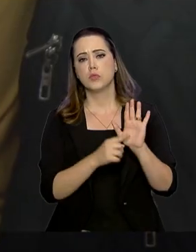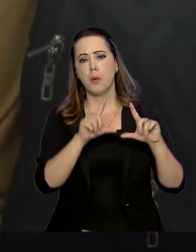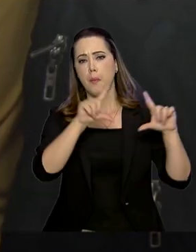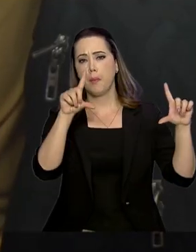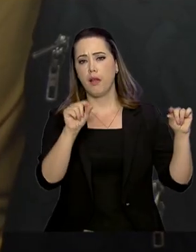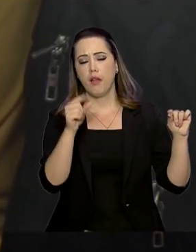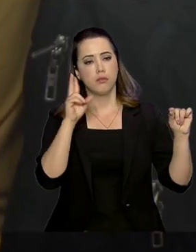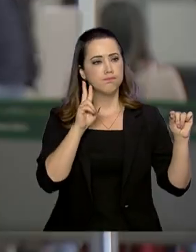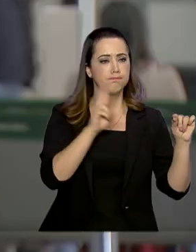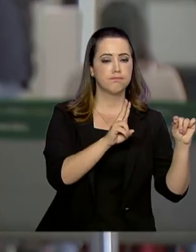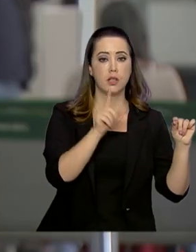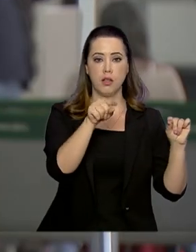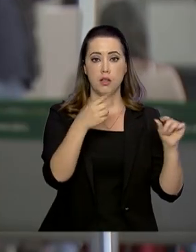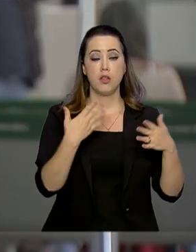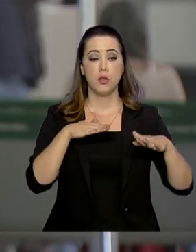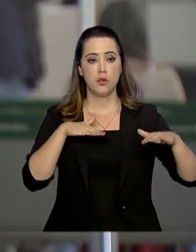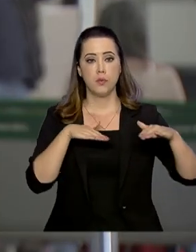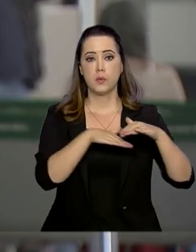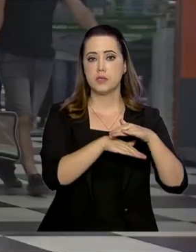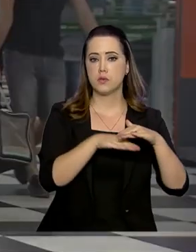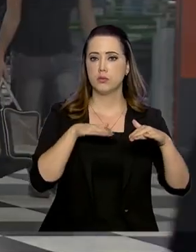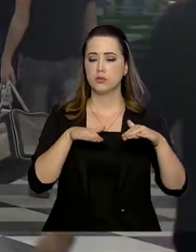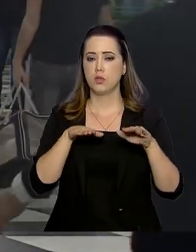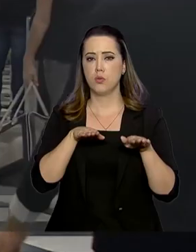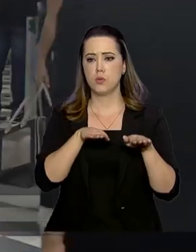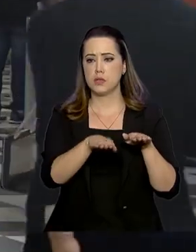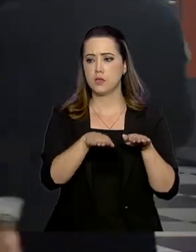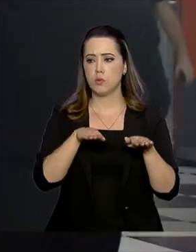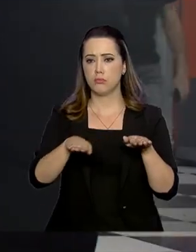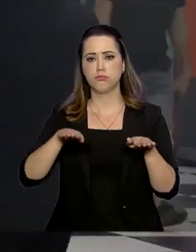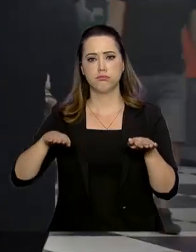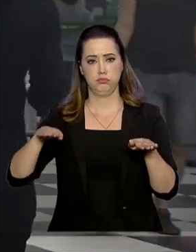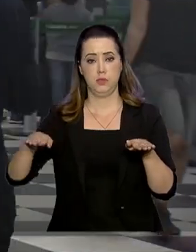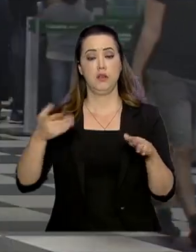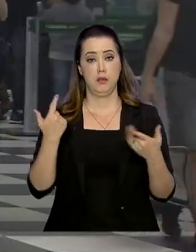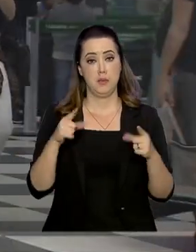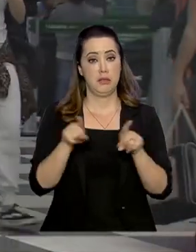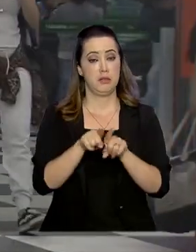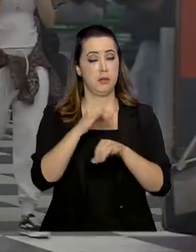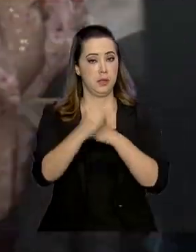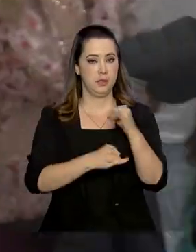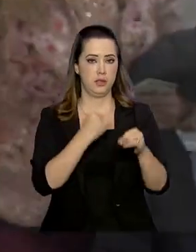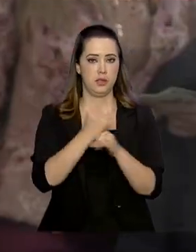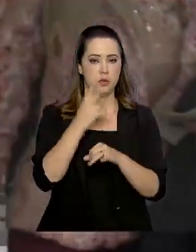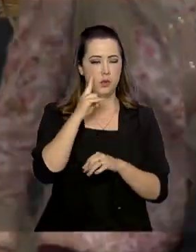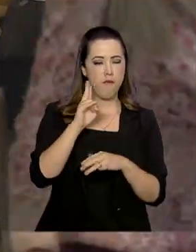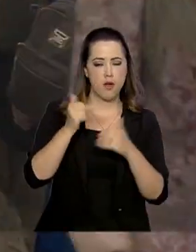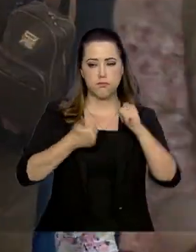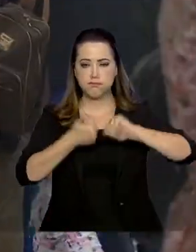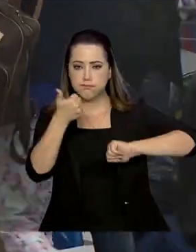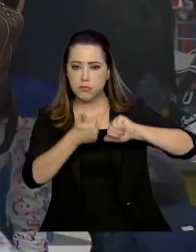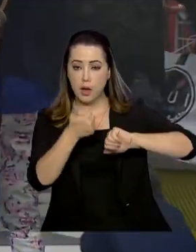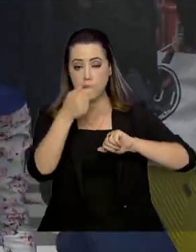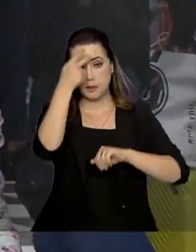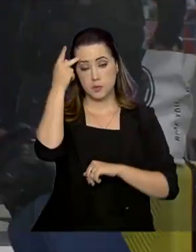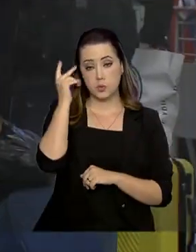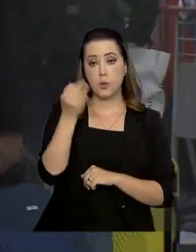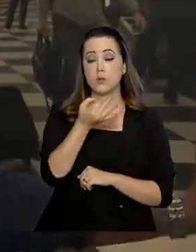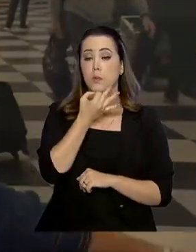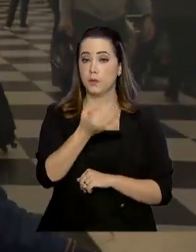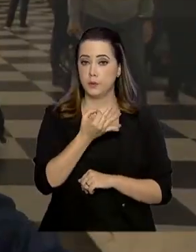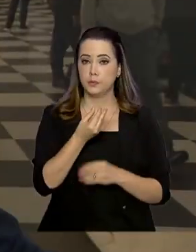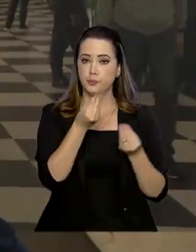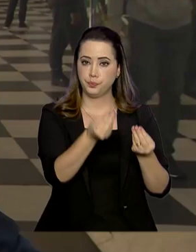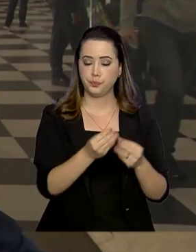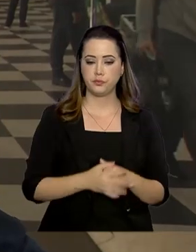e até acesso livre à internet. Para avaliar a qualidade dos aeroportos brasileiros, quem opina são os passageiros.